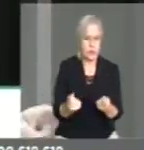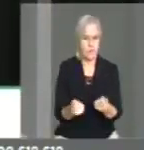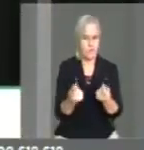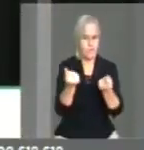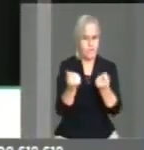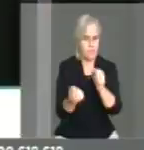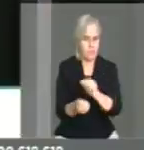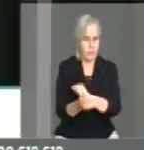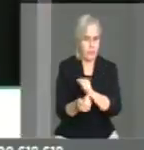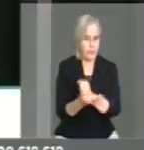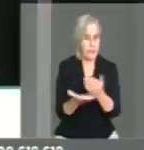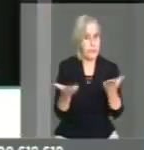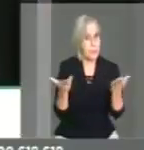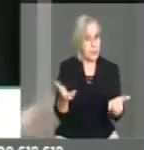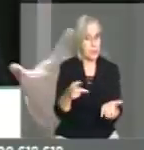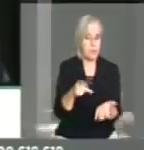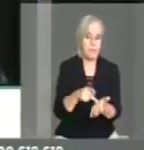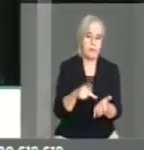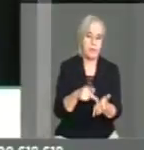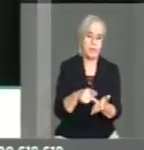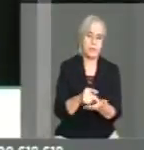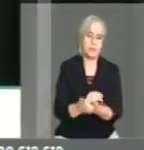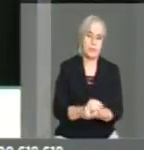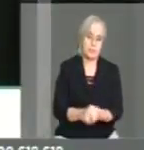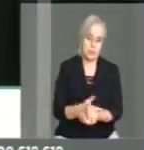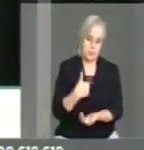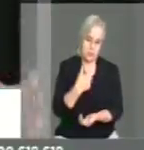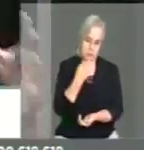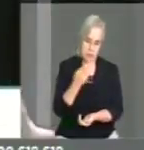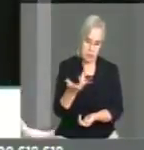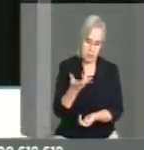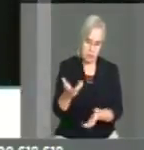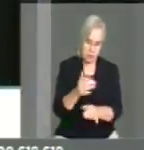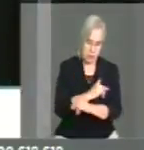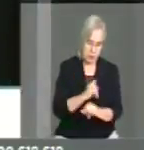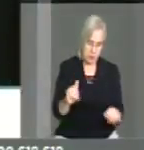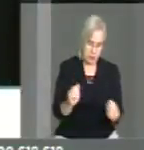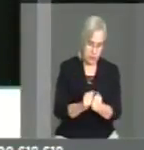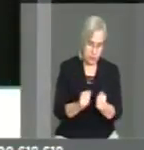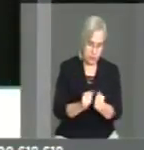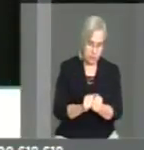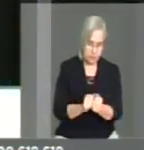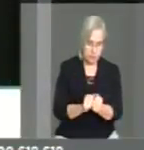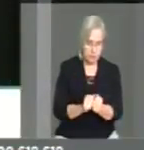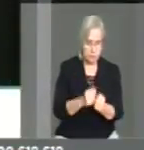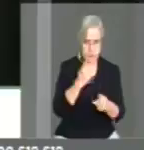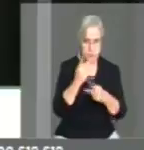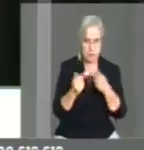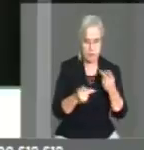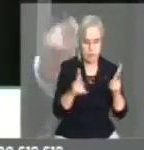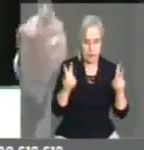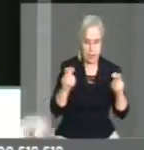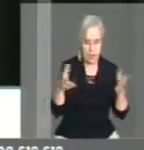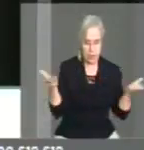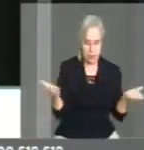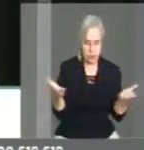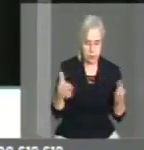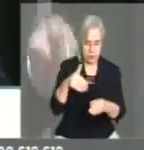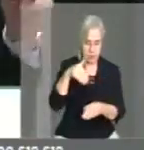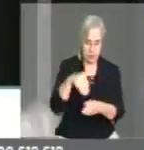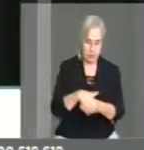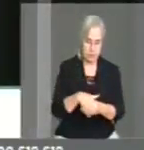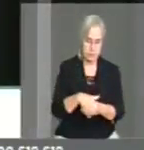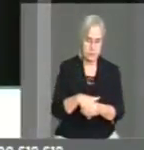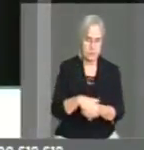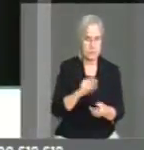Essa que foi, infelizmente, a verdade que eu quero aqui, com mais tempo, vir a esta tribuna falar sobre essas eleições e a necessidade de fazer uma reforma